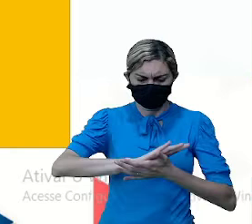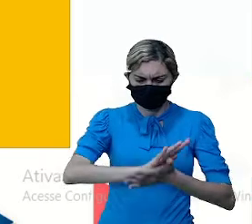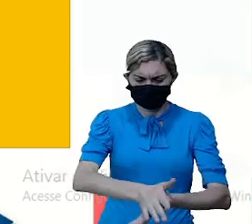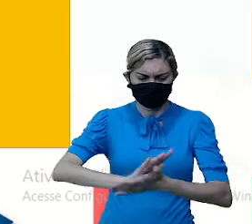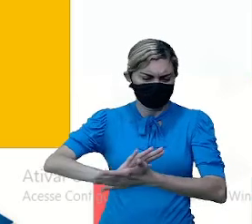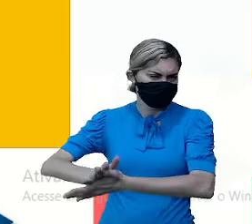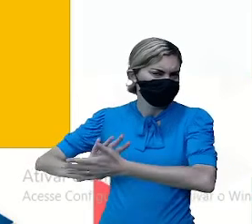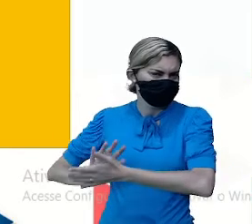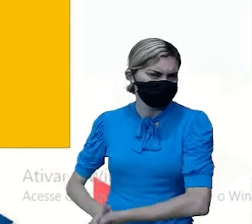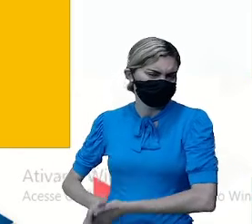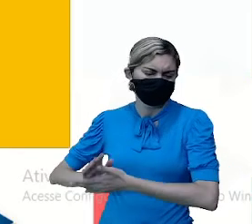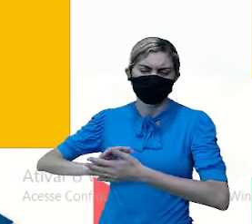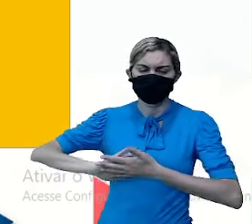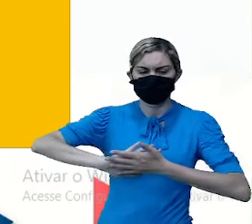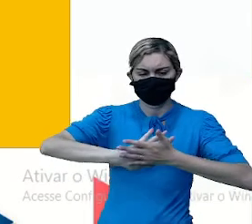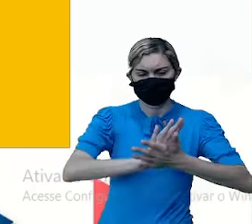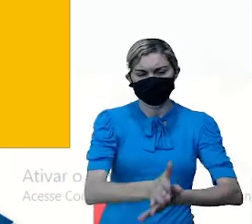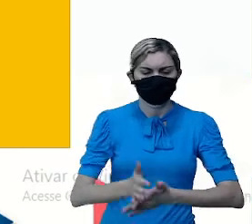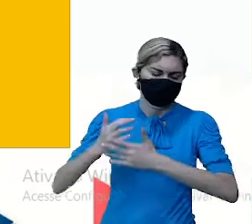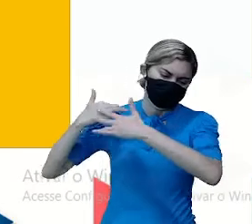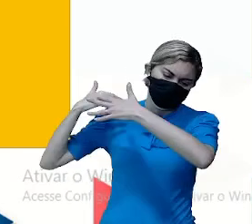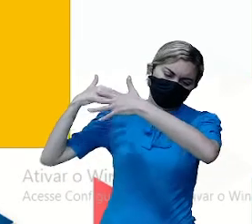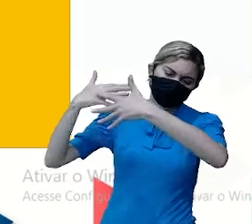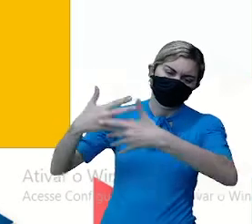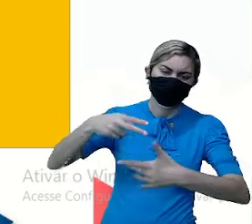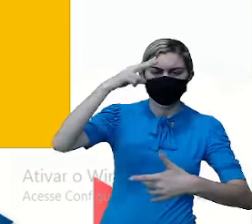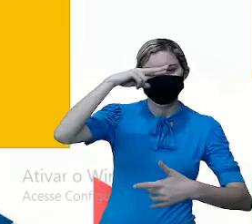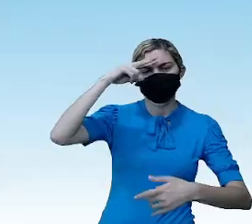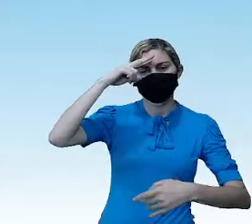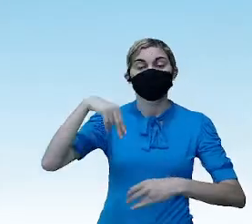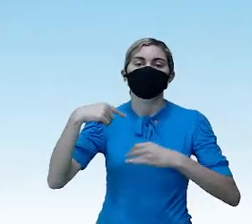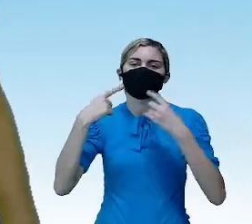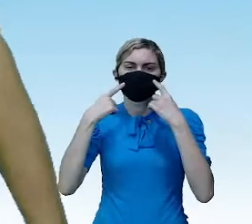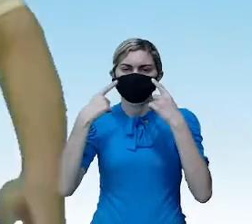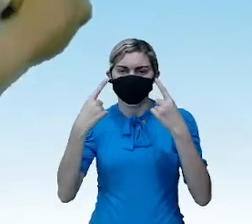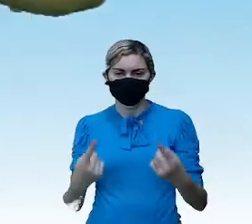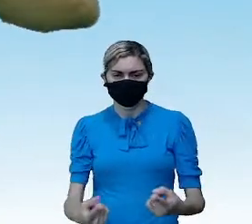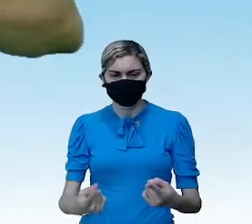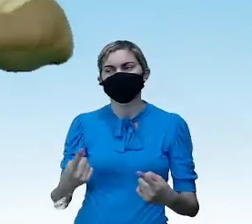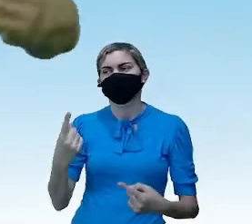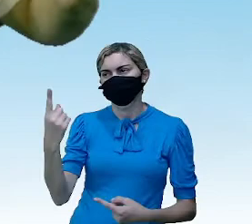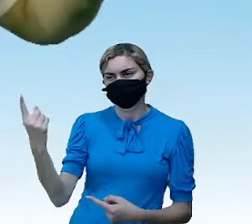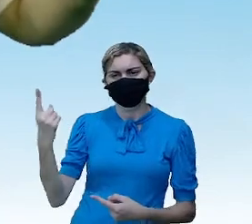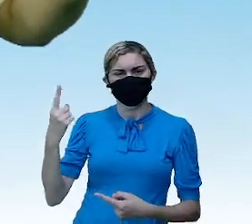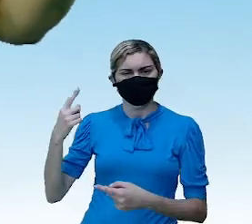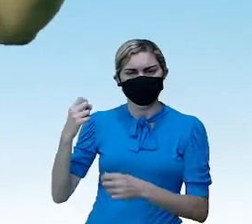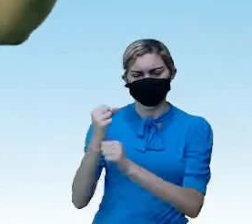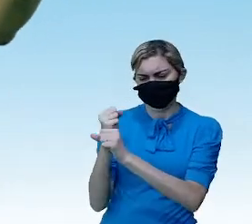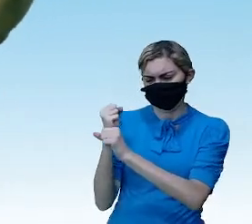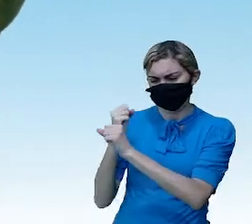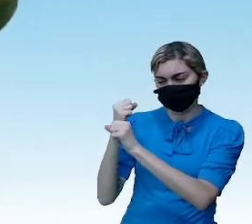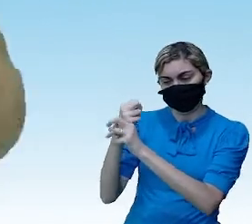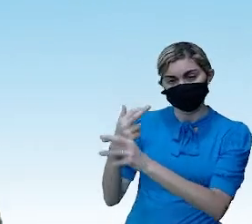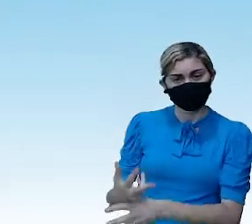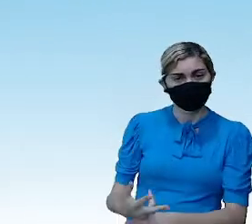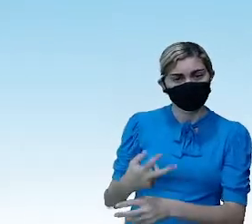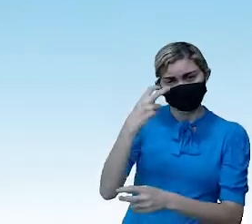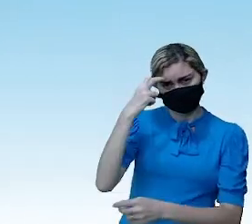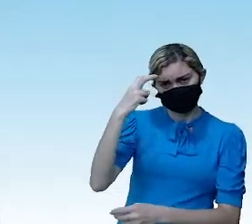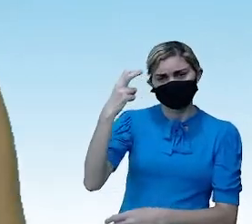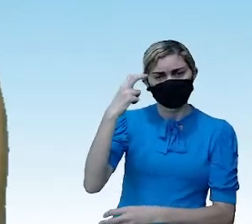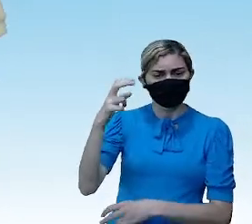explorados, excluídos ao longo da história. Então veja só aqui, uma milenar sabedoria